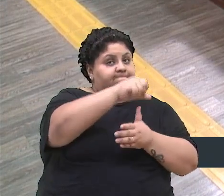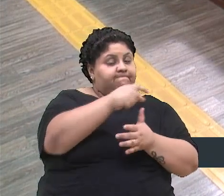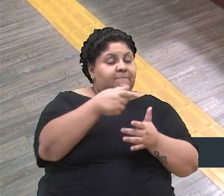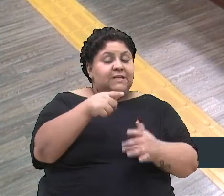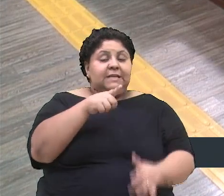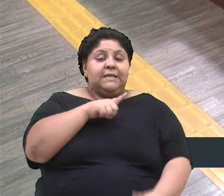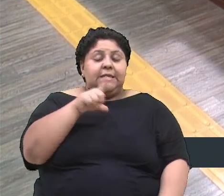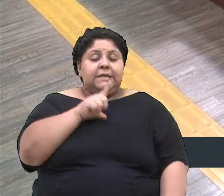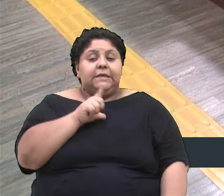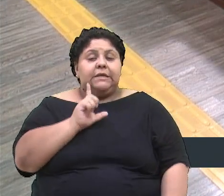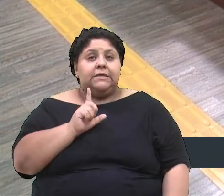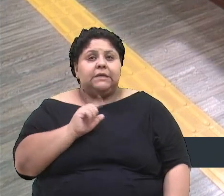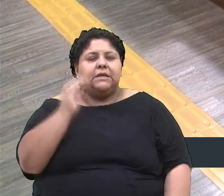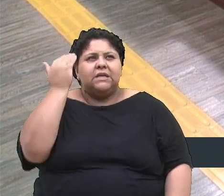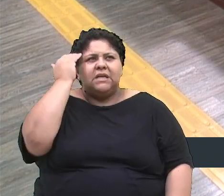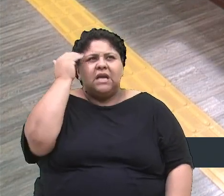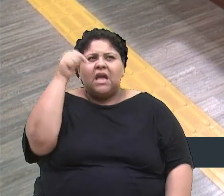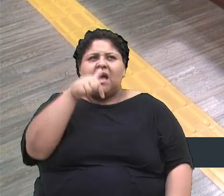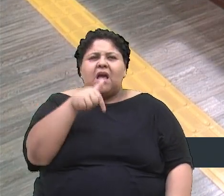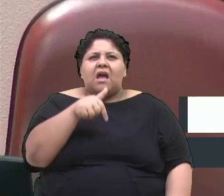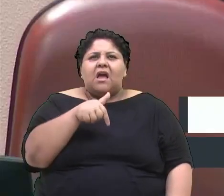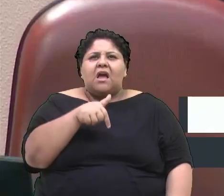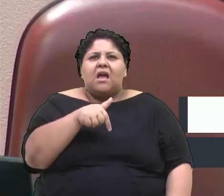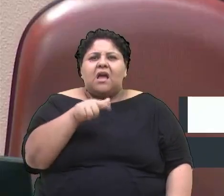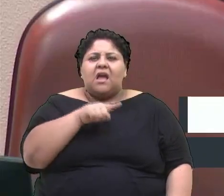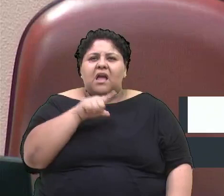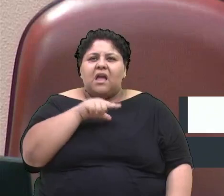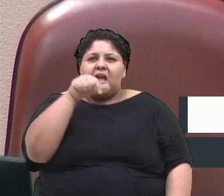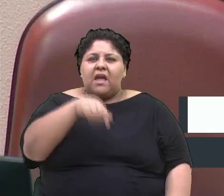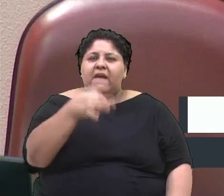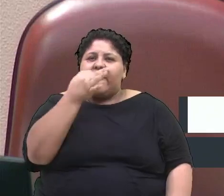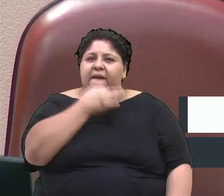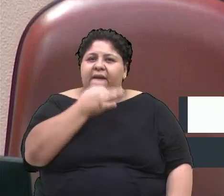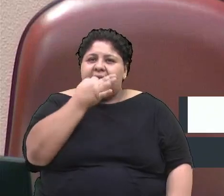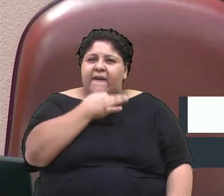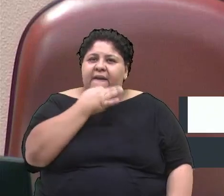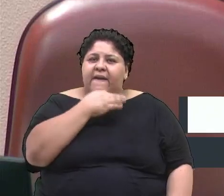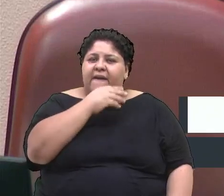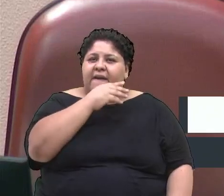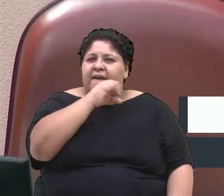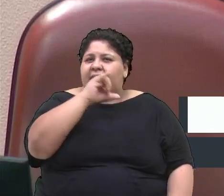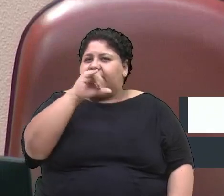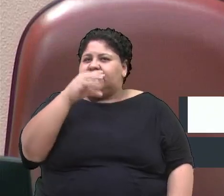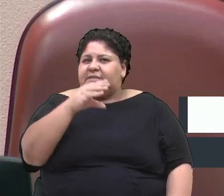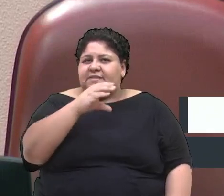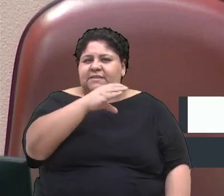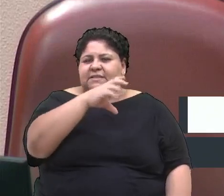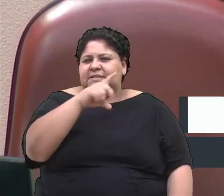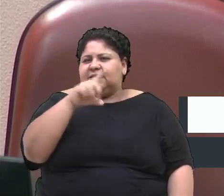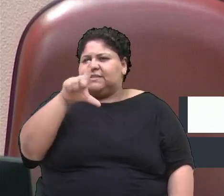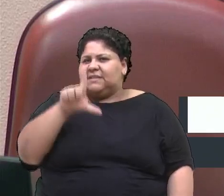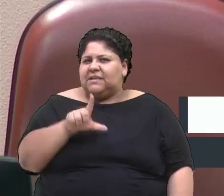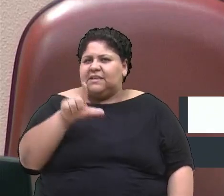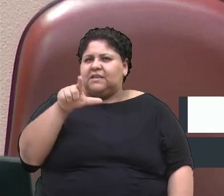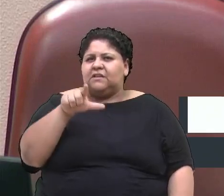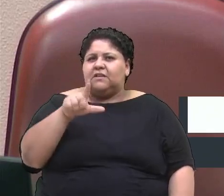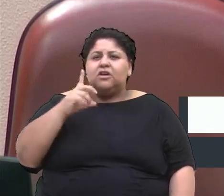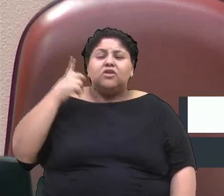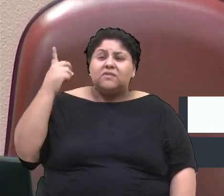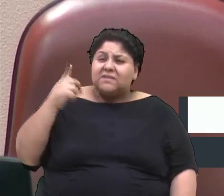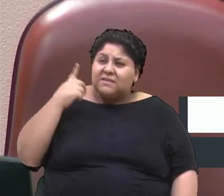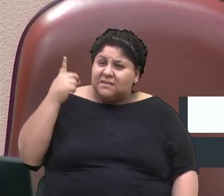que entender que aqui existe aqui em Caxias do Sul a SIC, a CDL, o Sind de Lojas, que os senhores